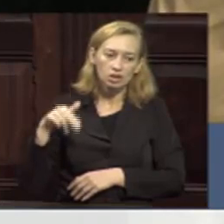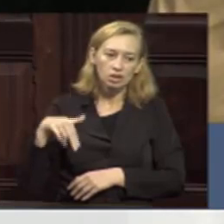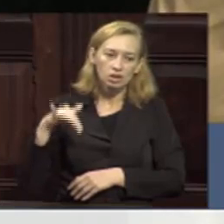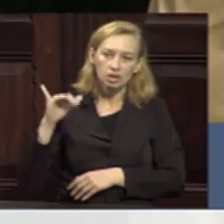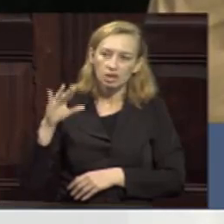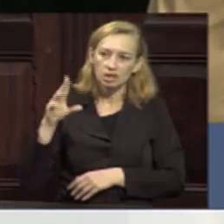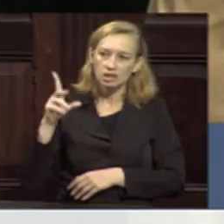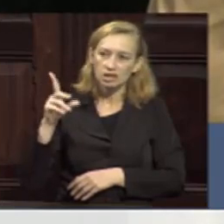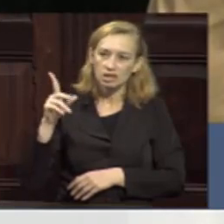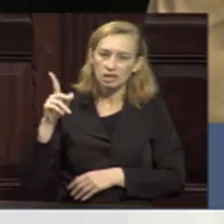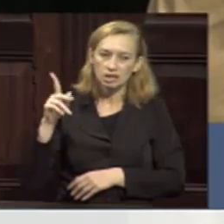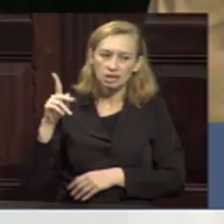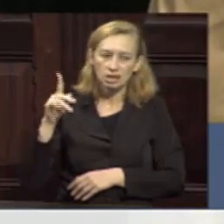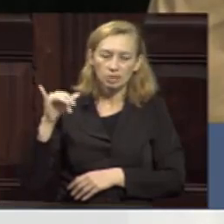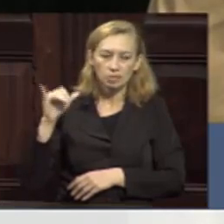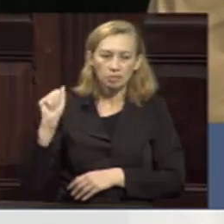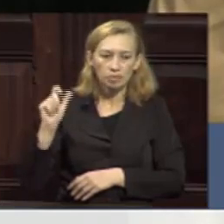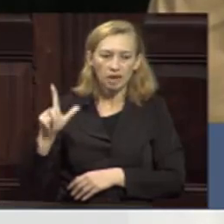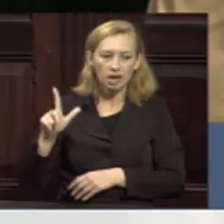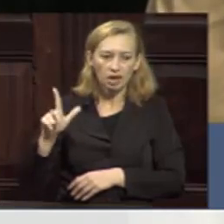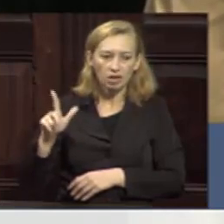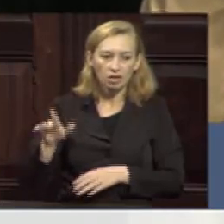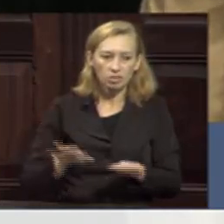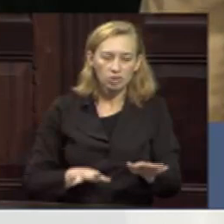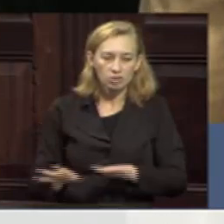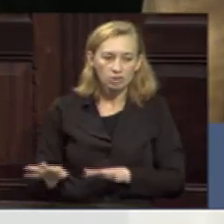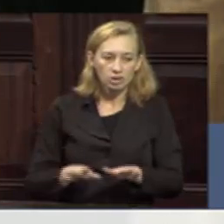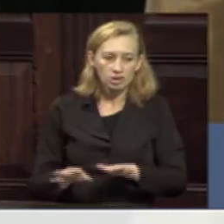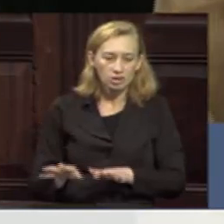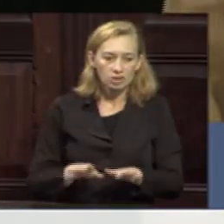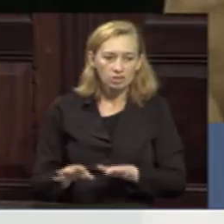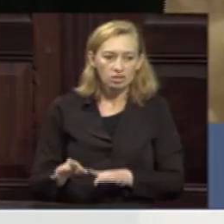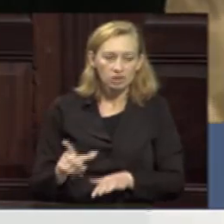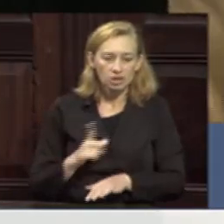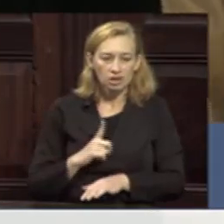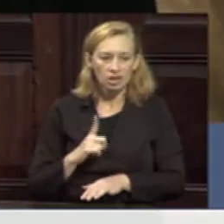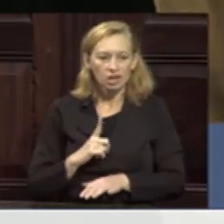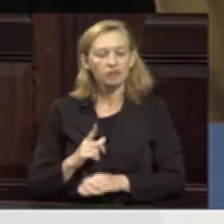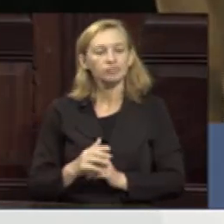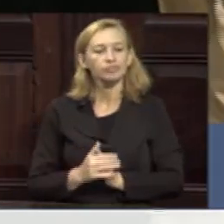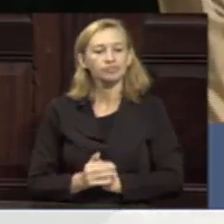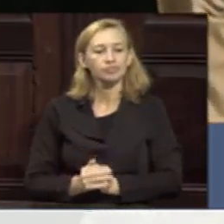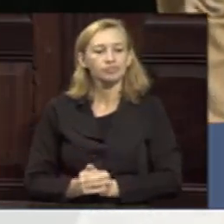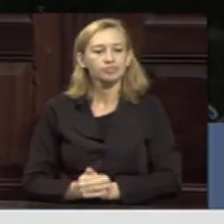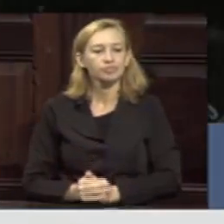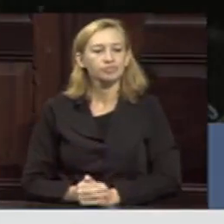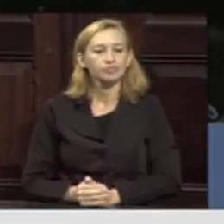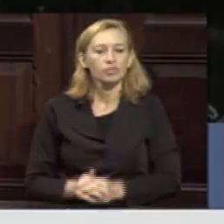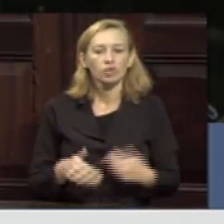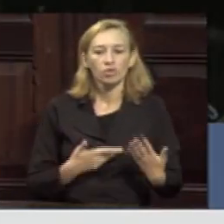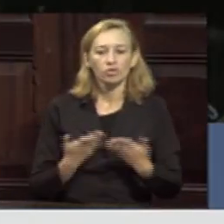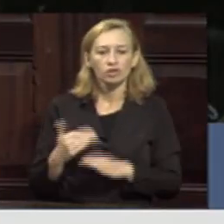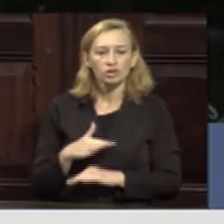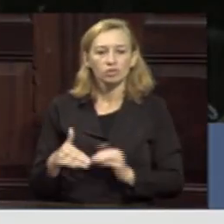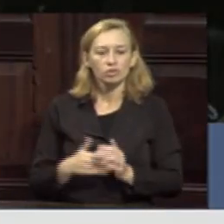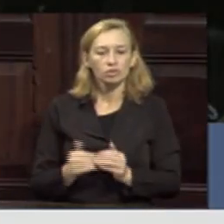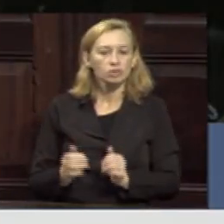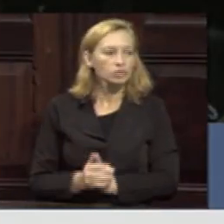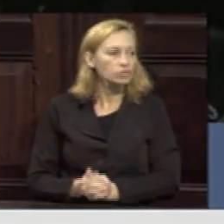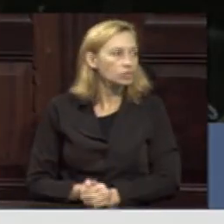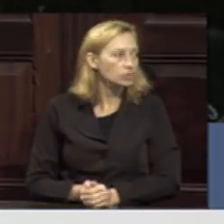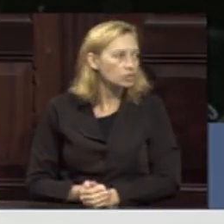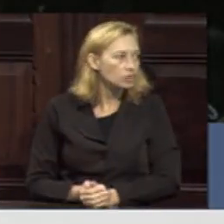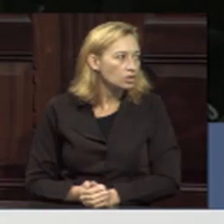estarem presentes na manifestação, mais uma vez, da solidariedade desta casa. Eram essas considerações. Convido